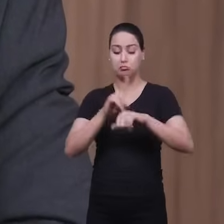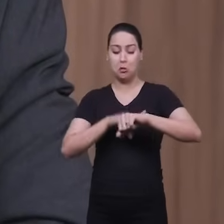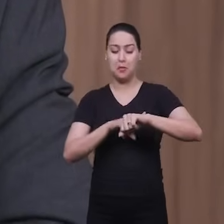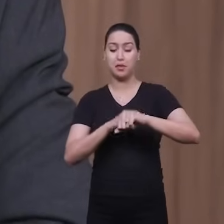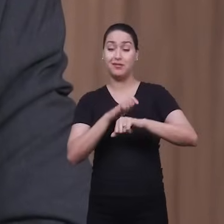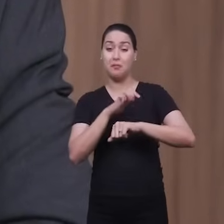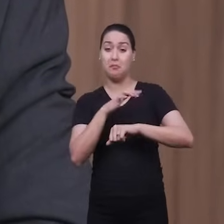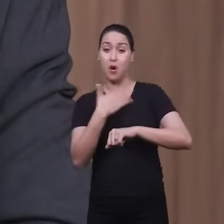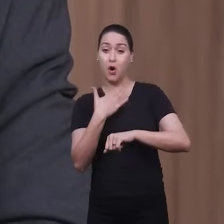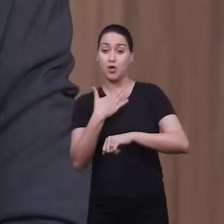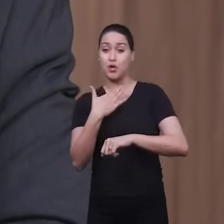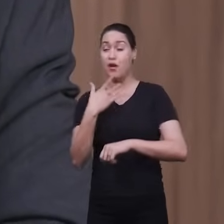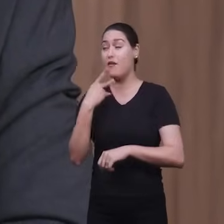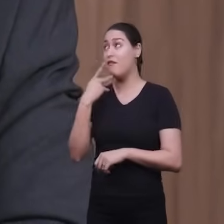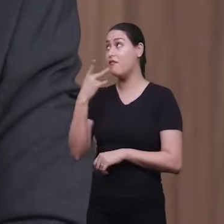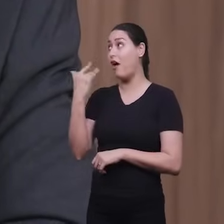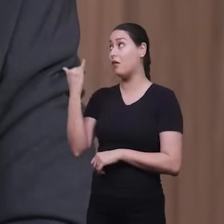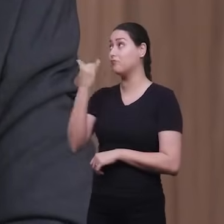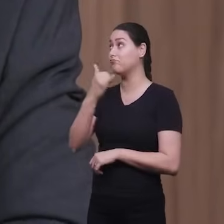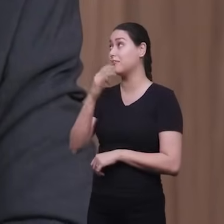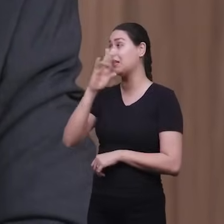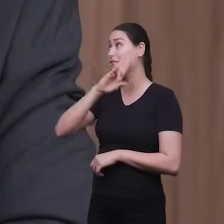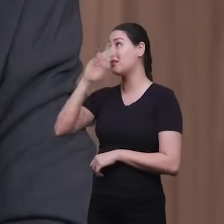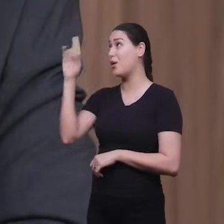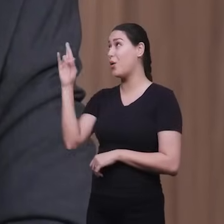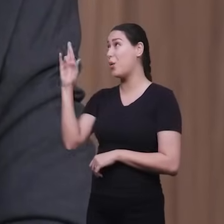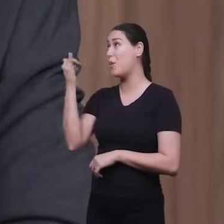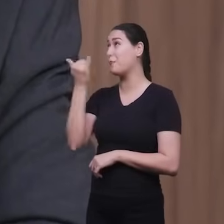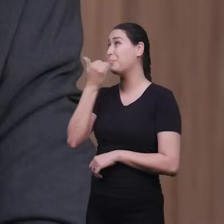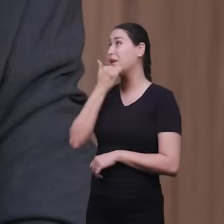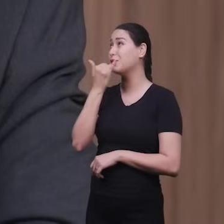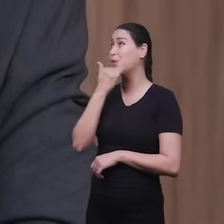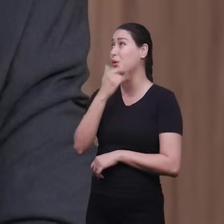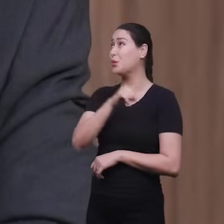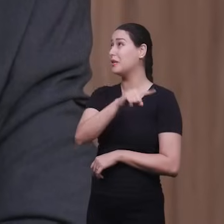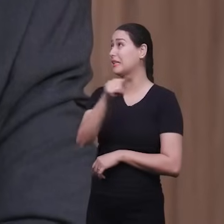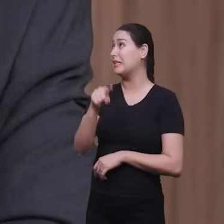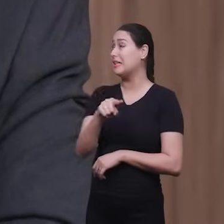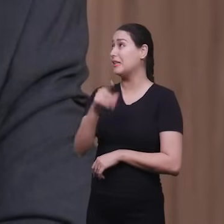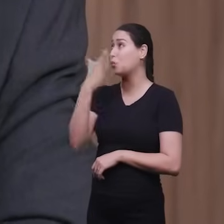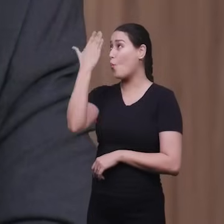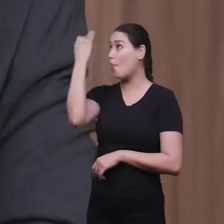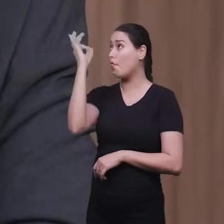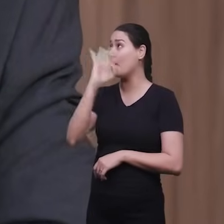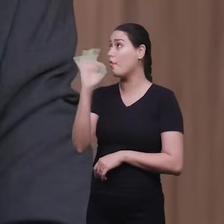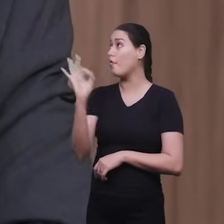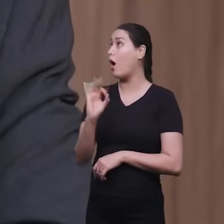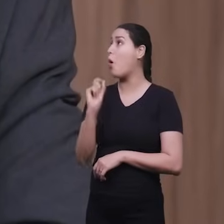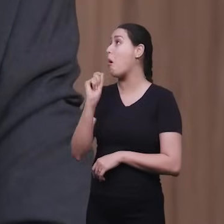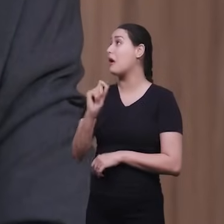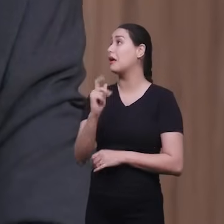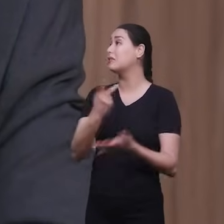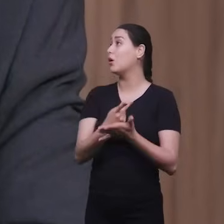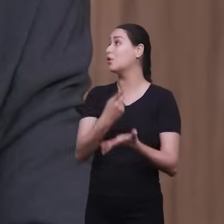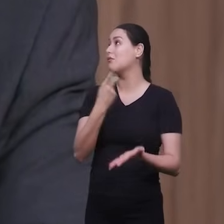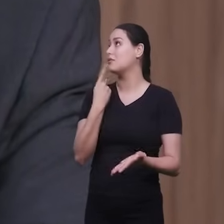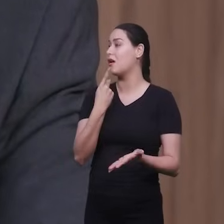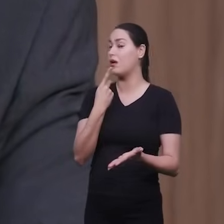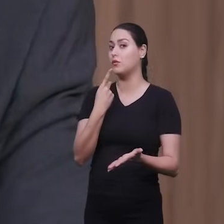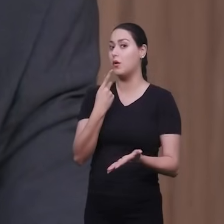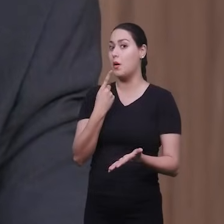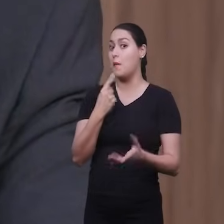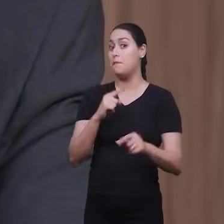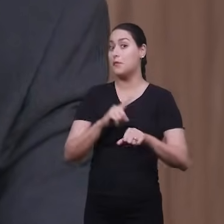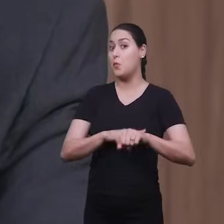faz uma oração Senhor perdoais porque eles não sabem que estão fazendo aquela oração cai sobre Saulo e o